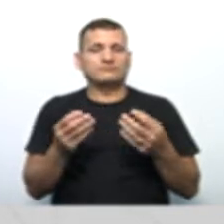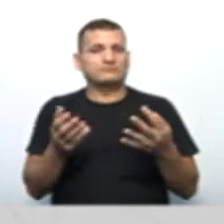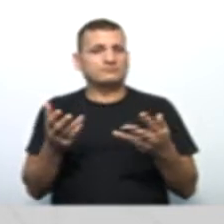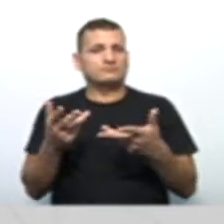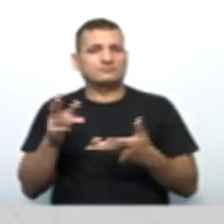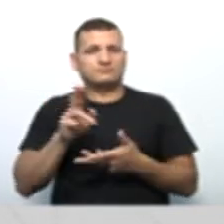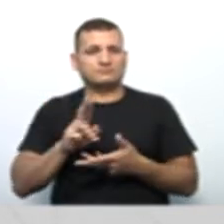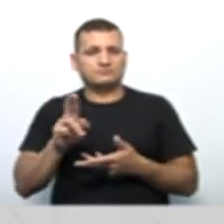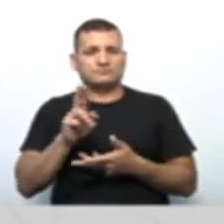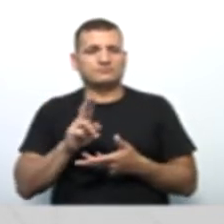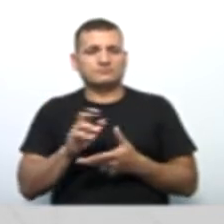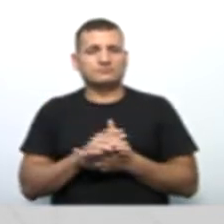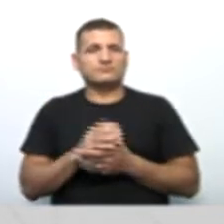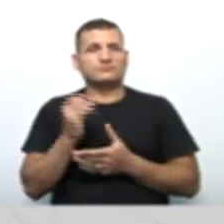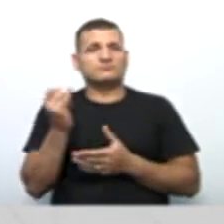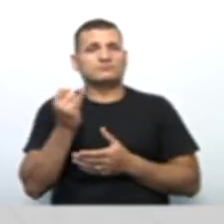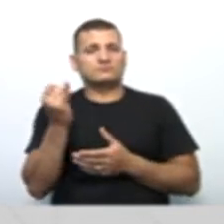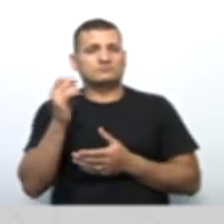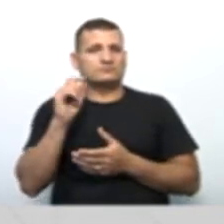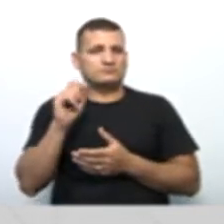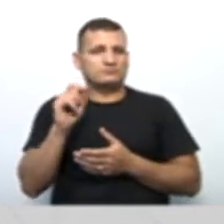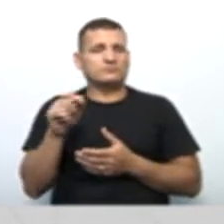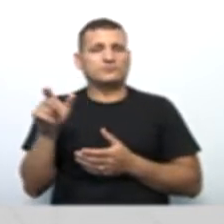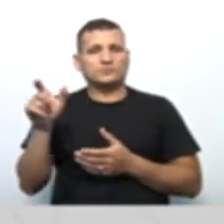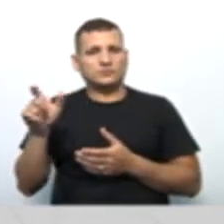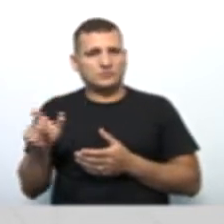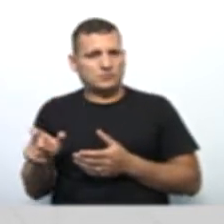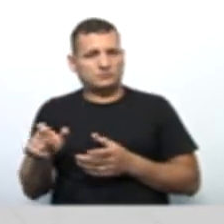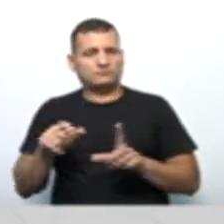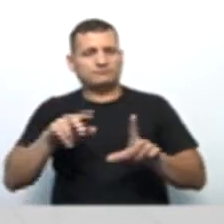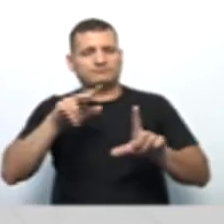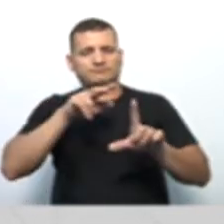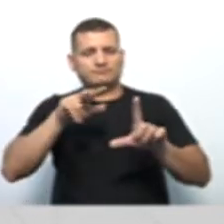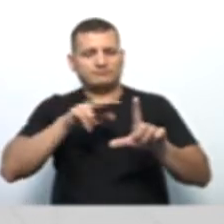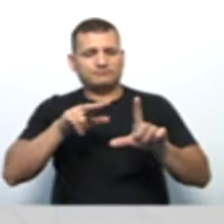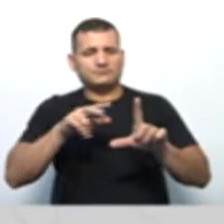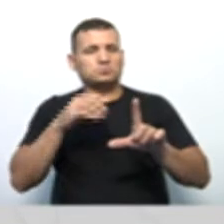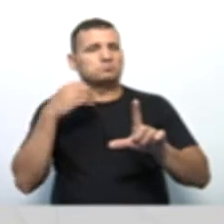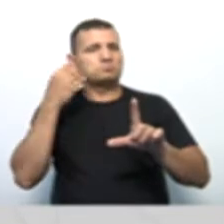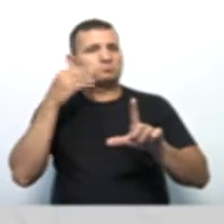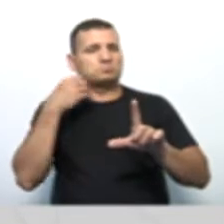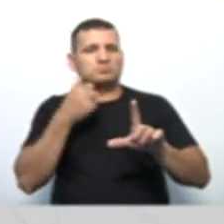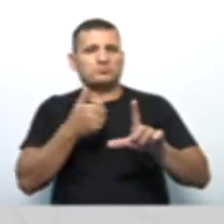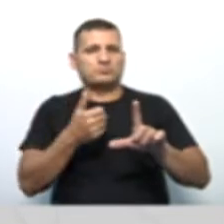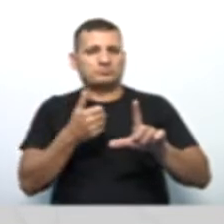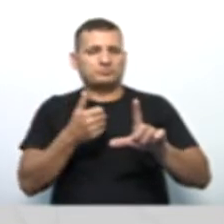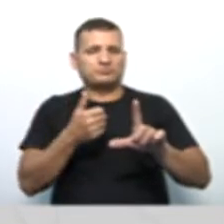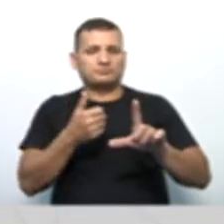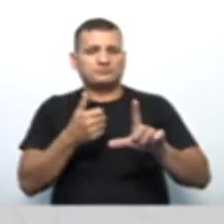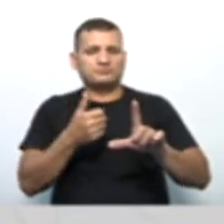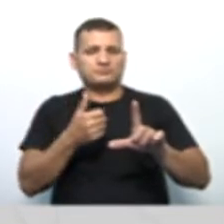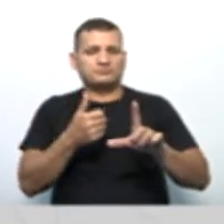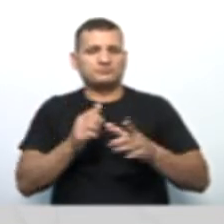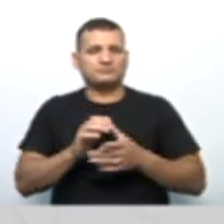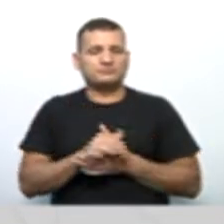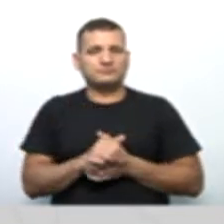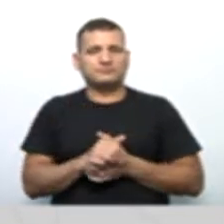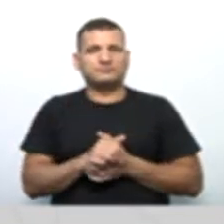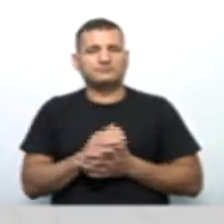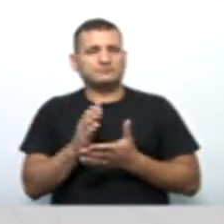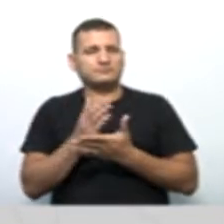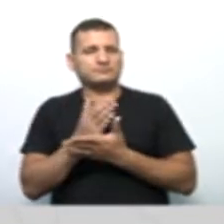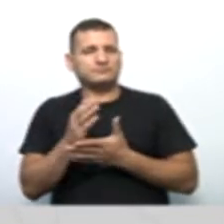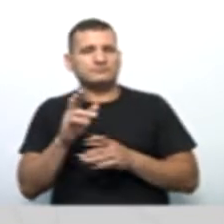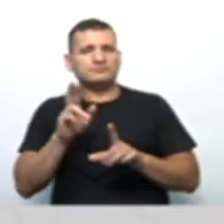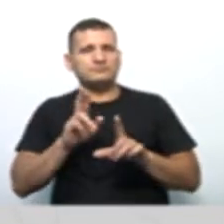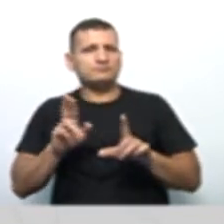importante deixar uma experiência boa com seu sistema de si desde o usuário mais leigo até mais avançado tem usuários